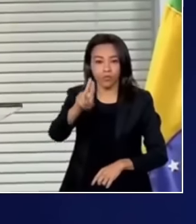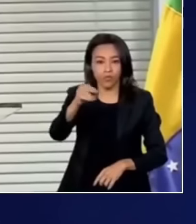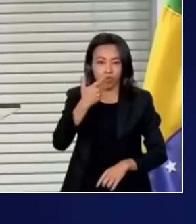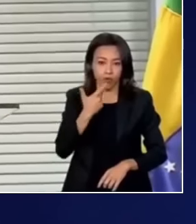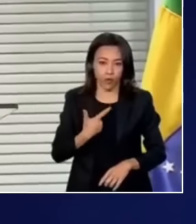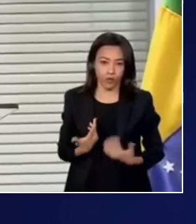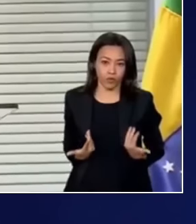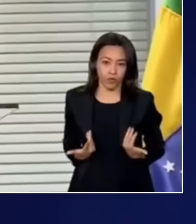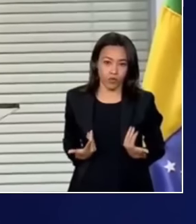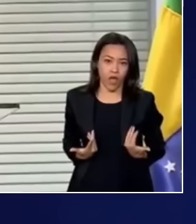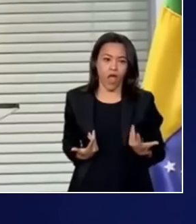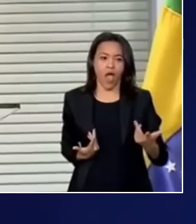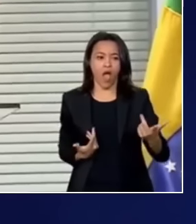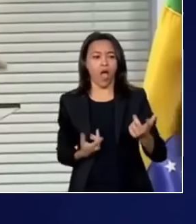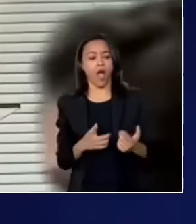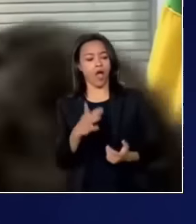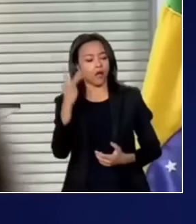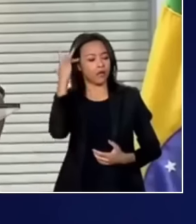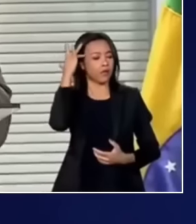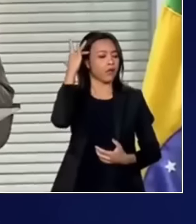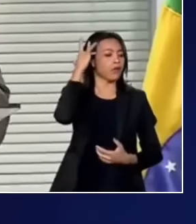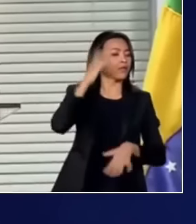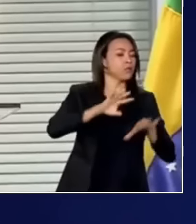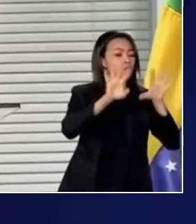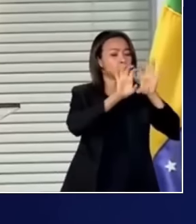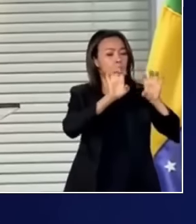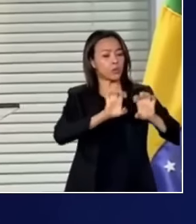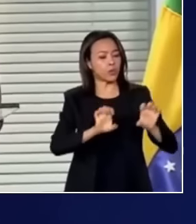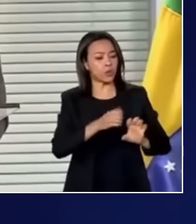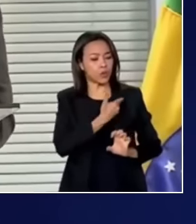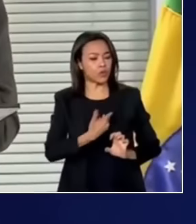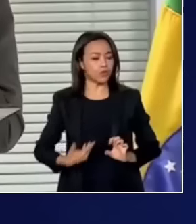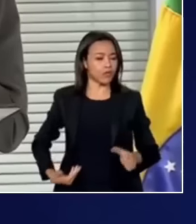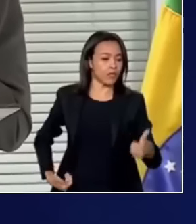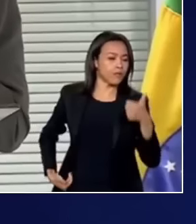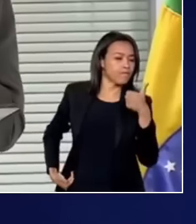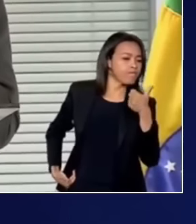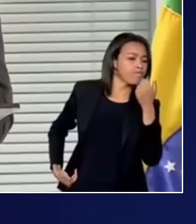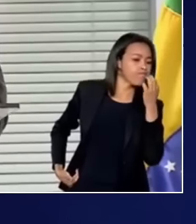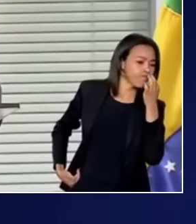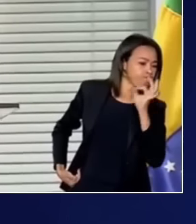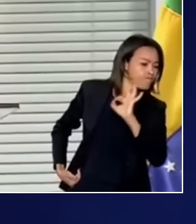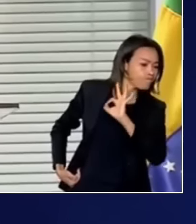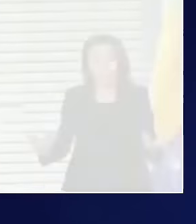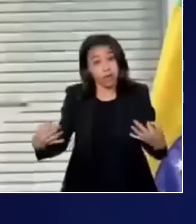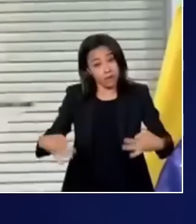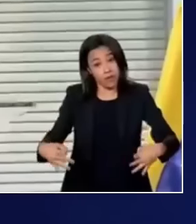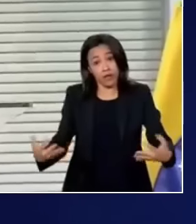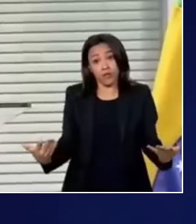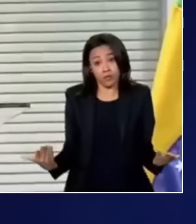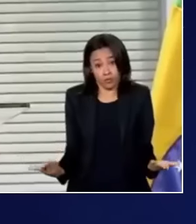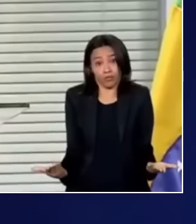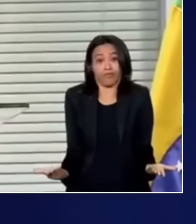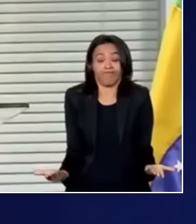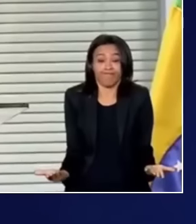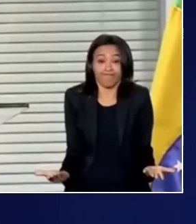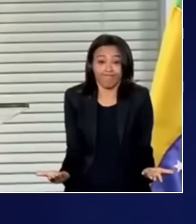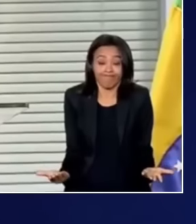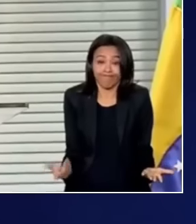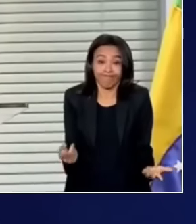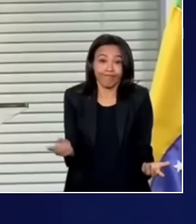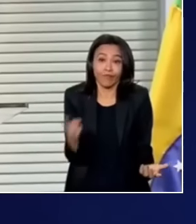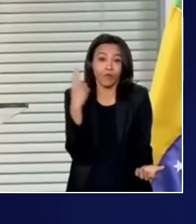aonde já tem uma estrutura feita pelo governo que está dando certo e que está dando lucro a gente não pode nem